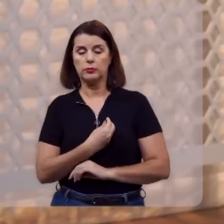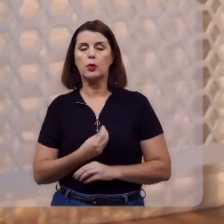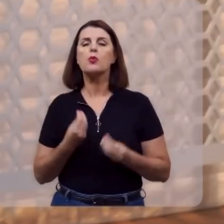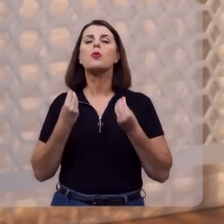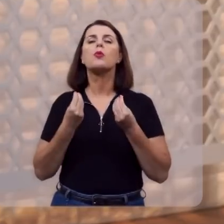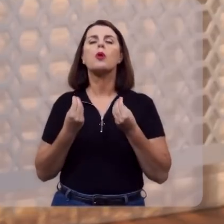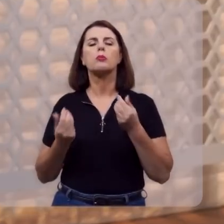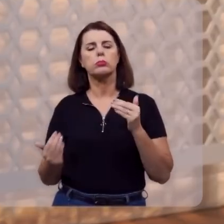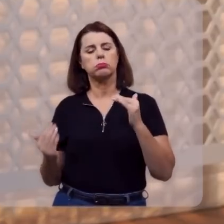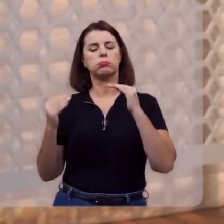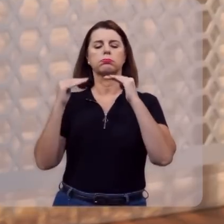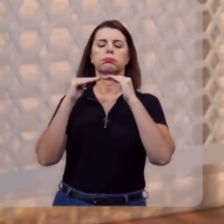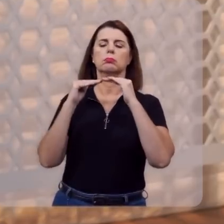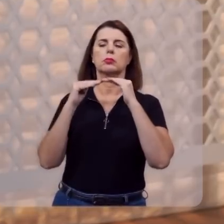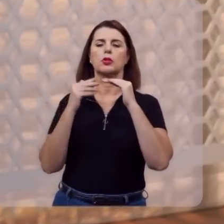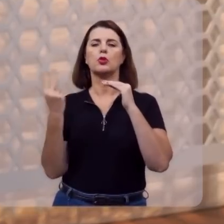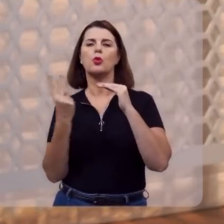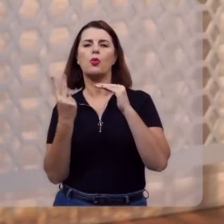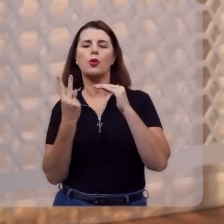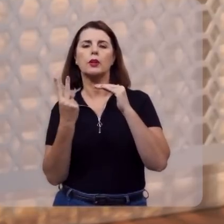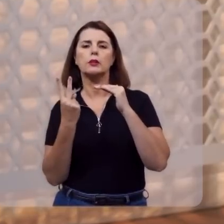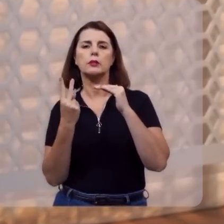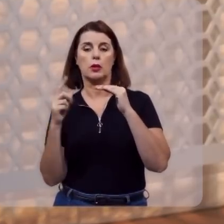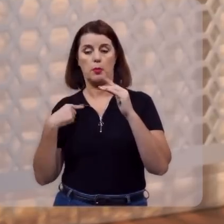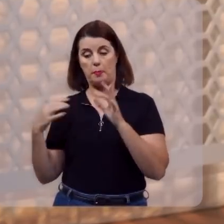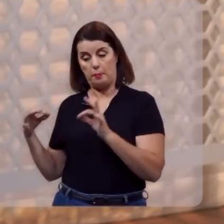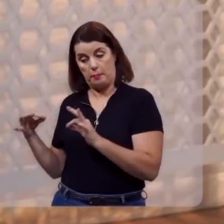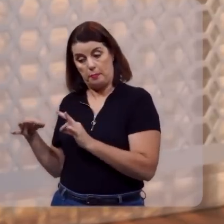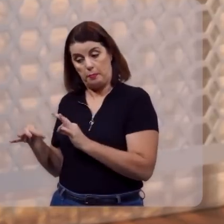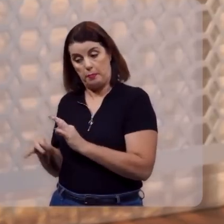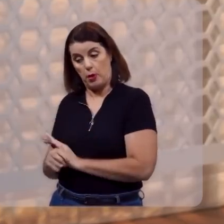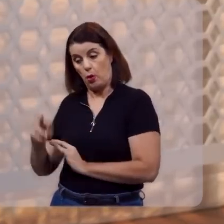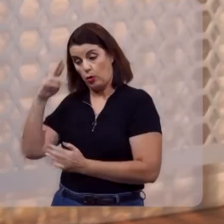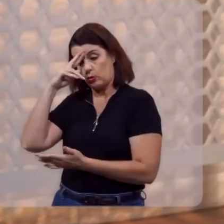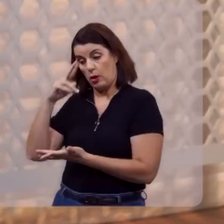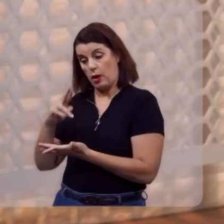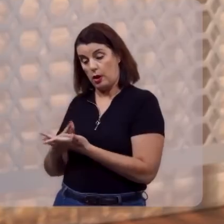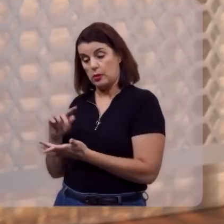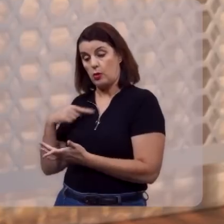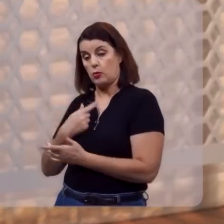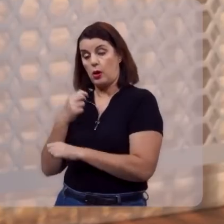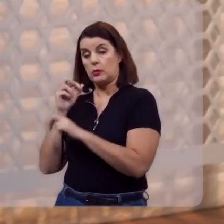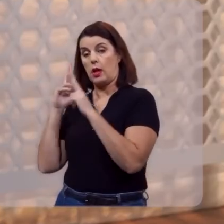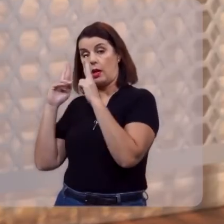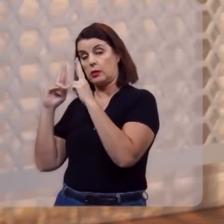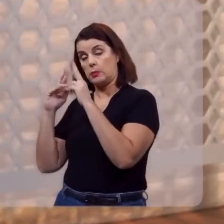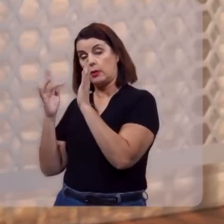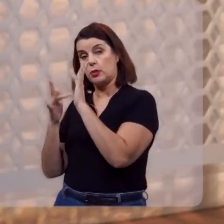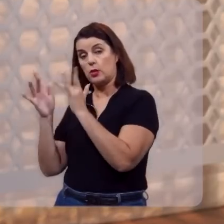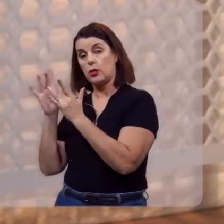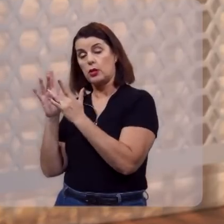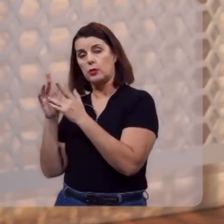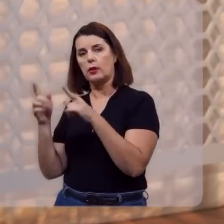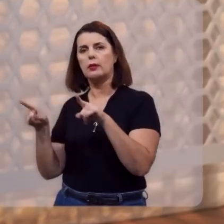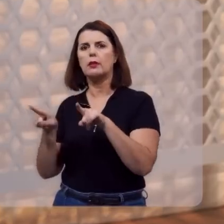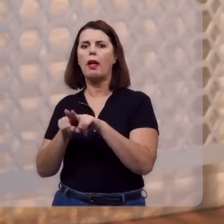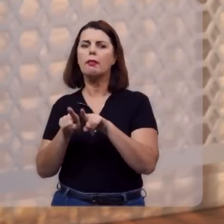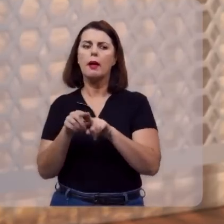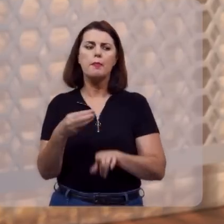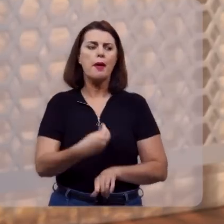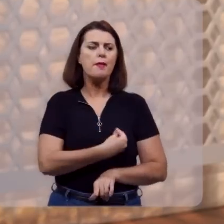Como conjugar essas duas coisas? Estarmos prontos para dar razão da nossa esperança em Cristo Jesus,